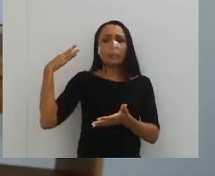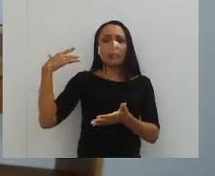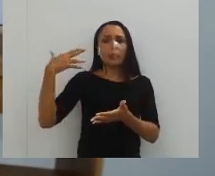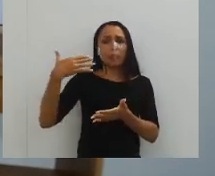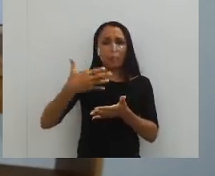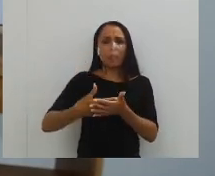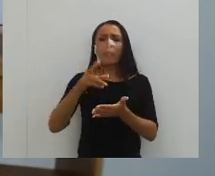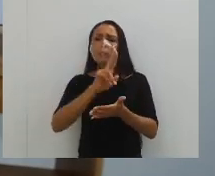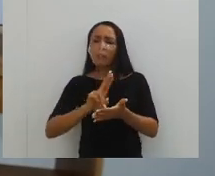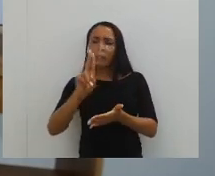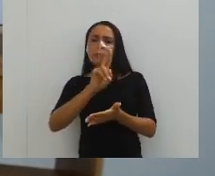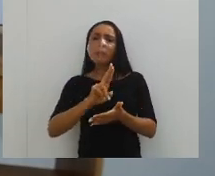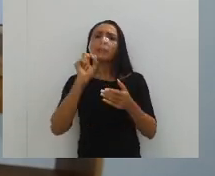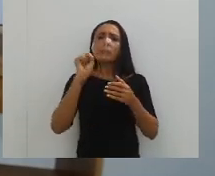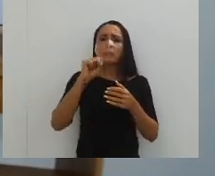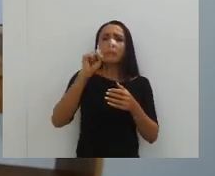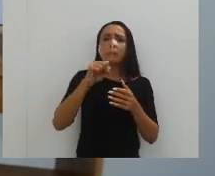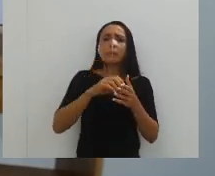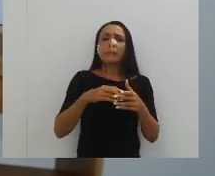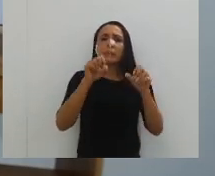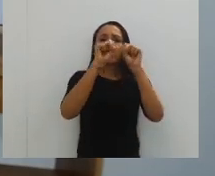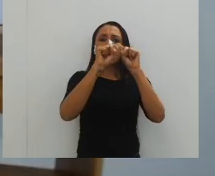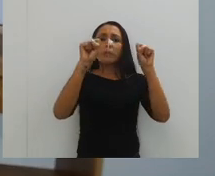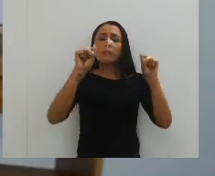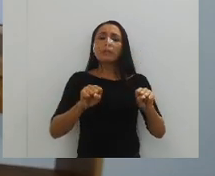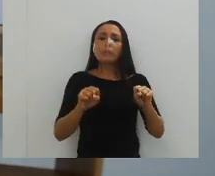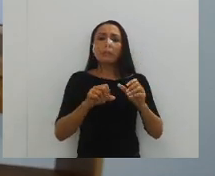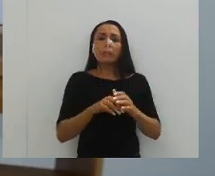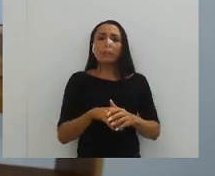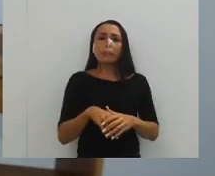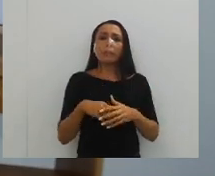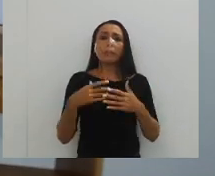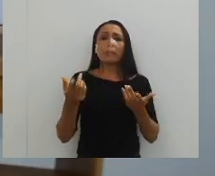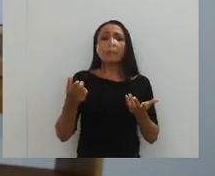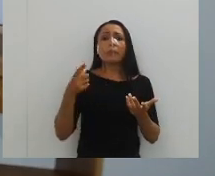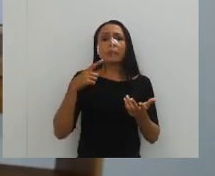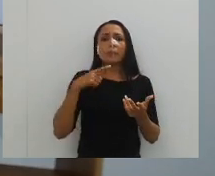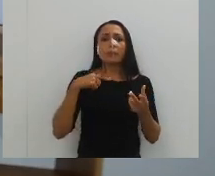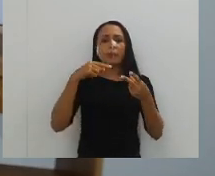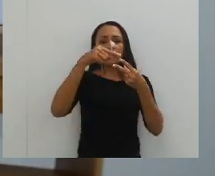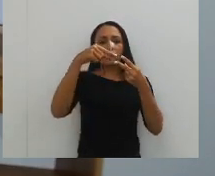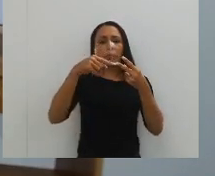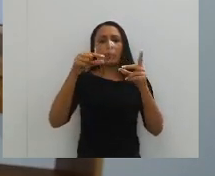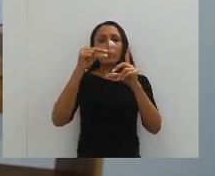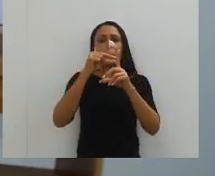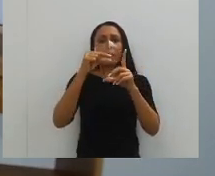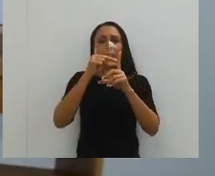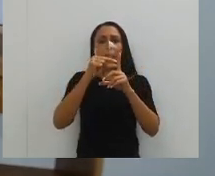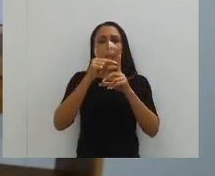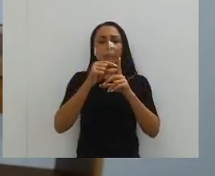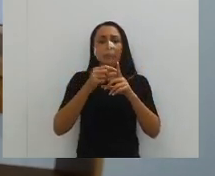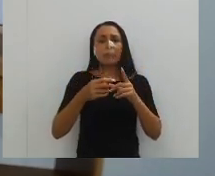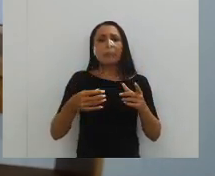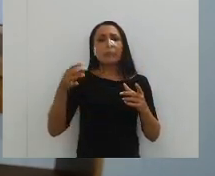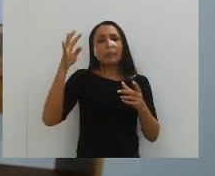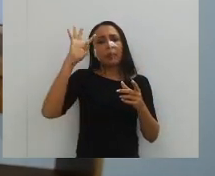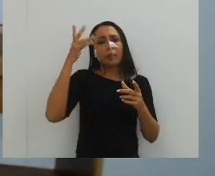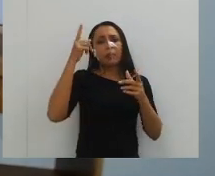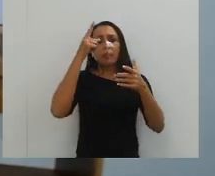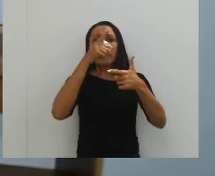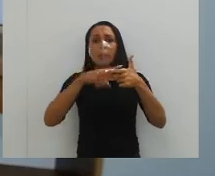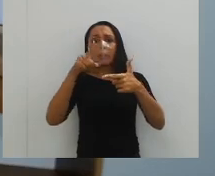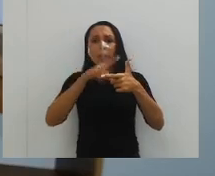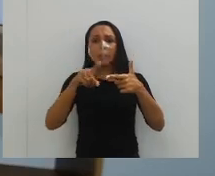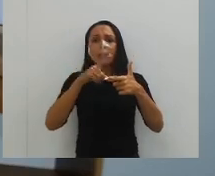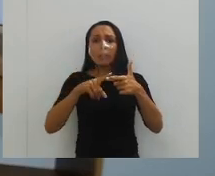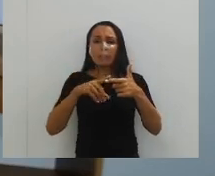sistema que a gente usa até hoje. E é o sistema, preste atenção, que você vai ter exatamente duas palavras. Resolveu o problema da